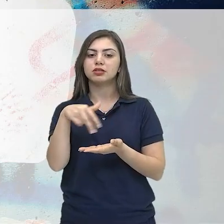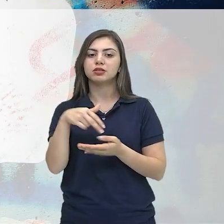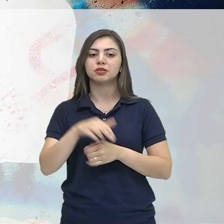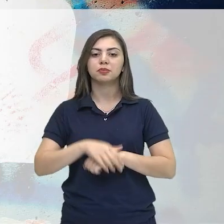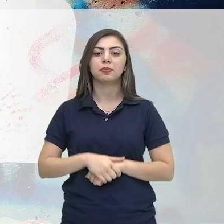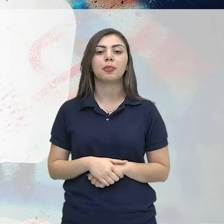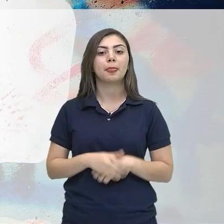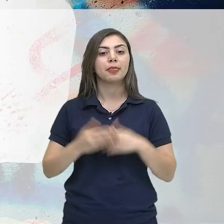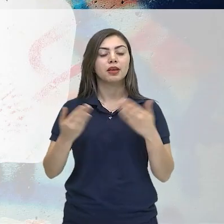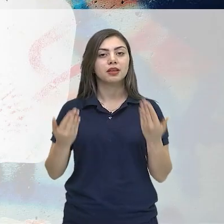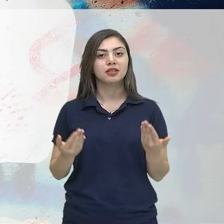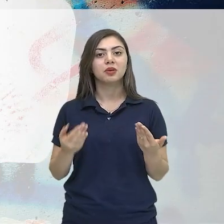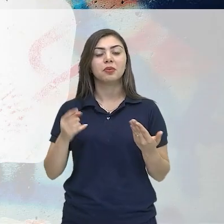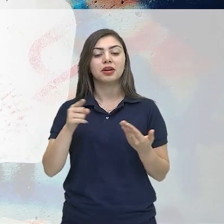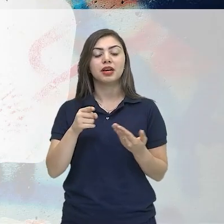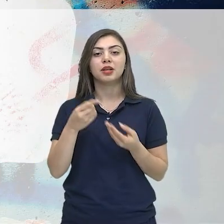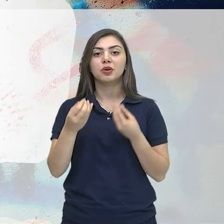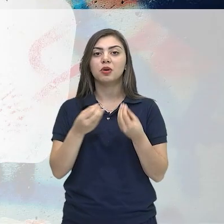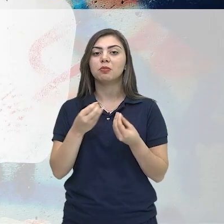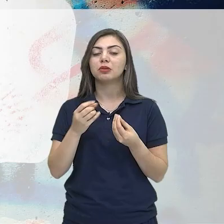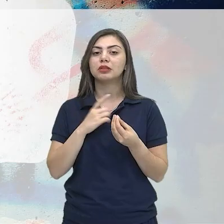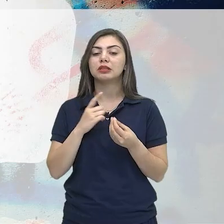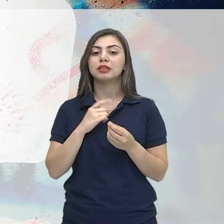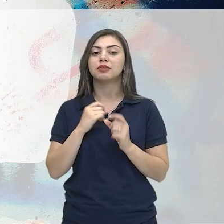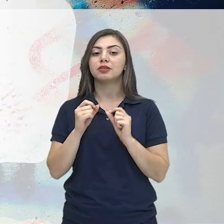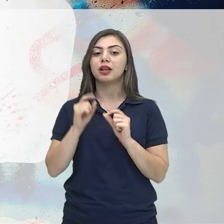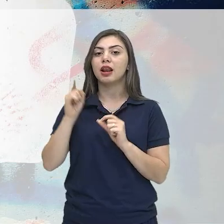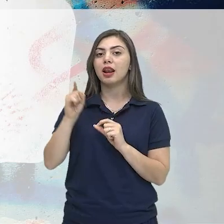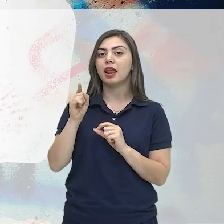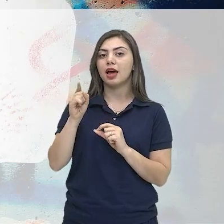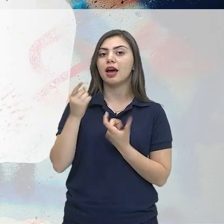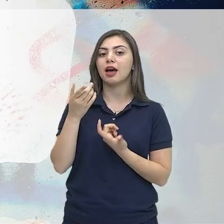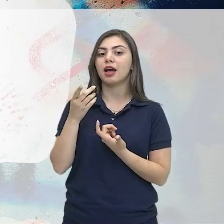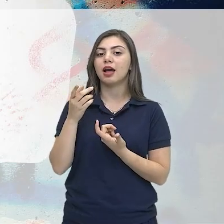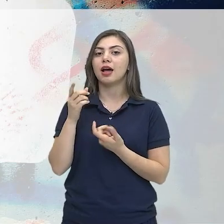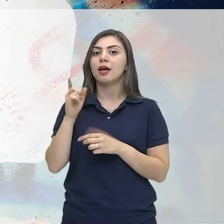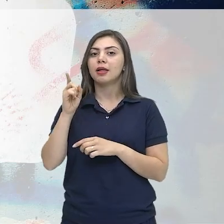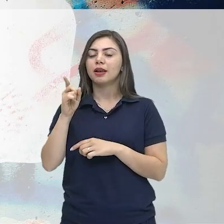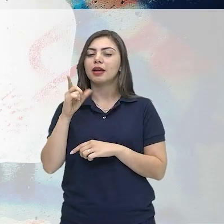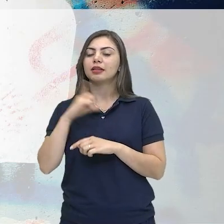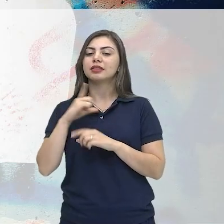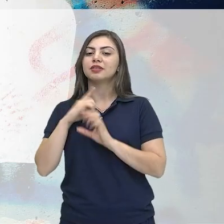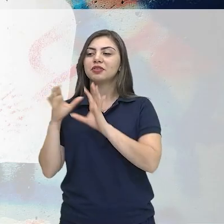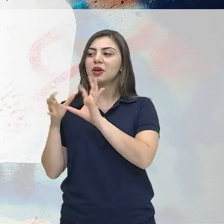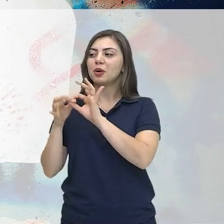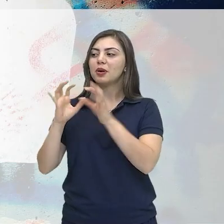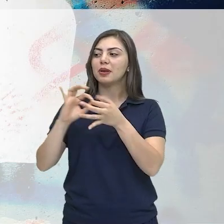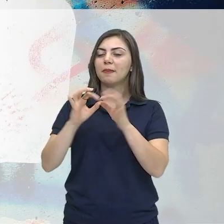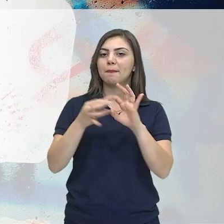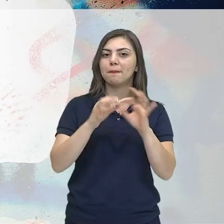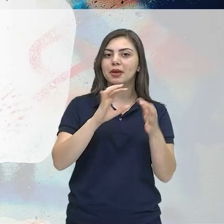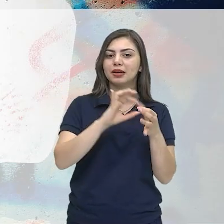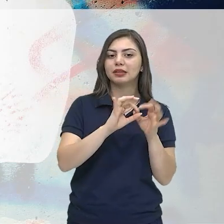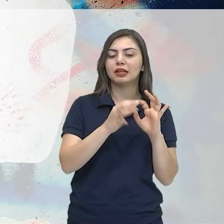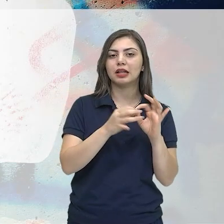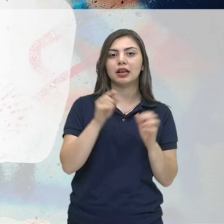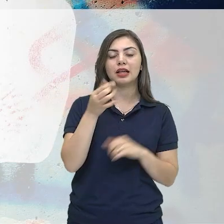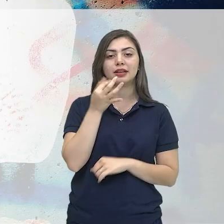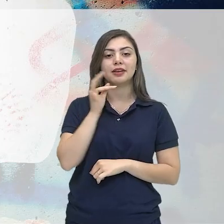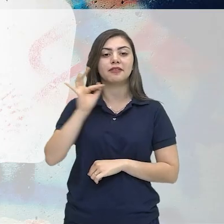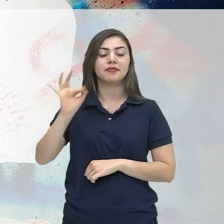como esporte olímpico em Paris 2024. Então, participou aí dos Jogos Olímpicos,